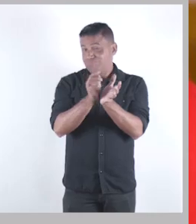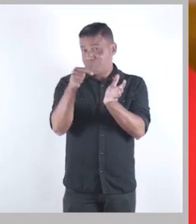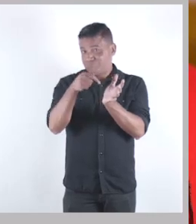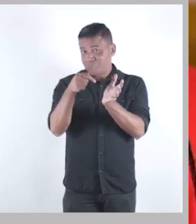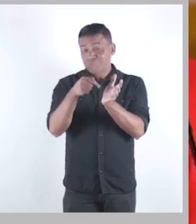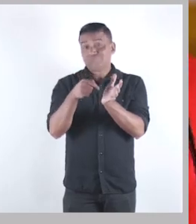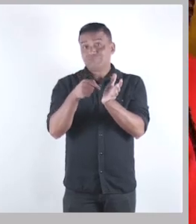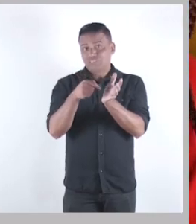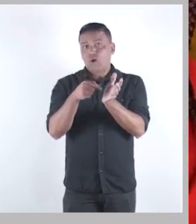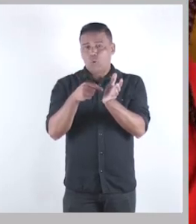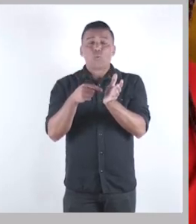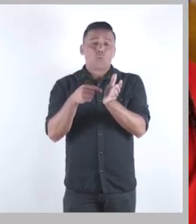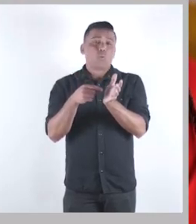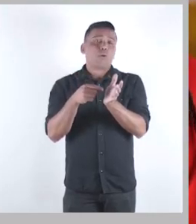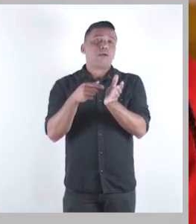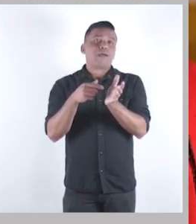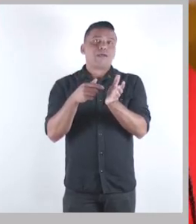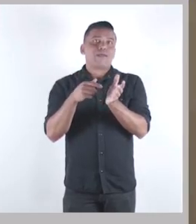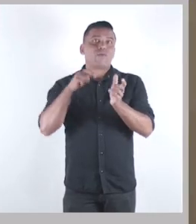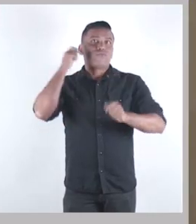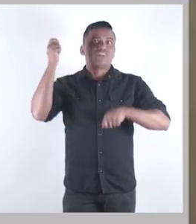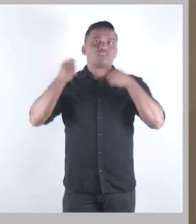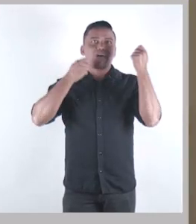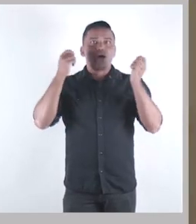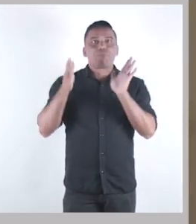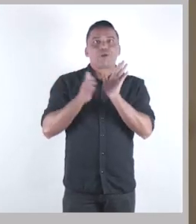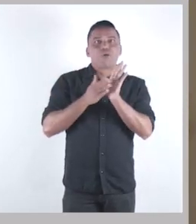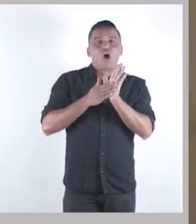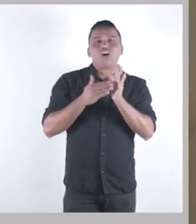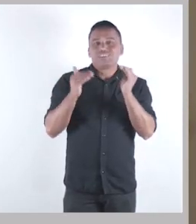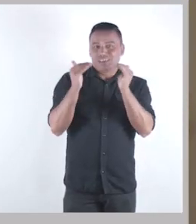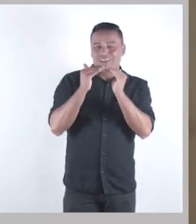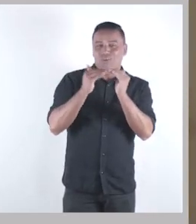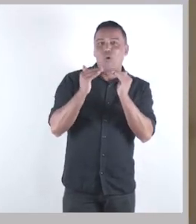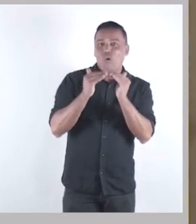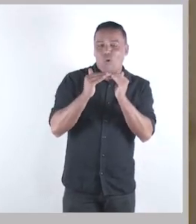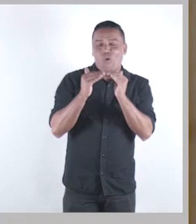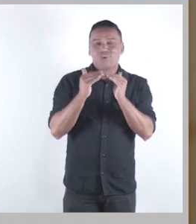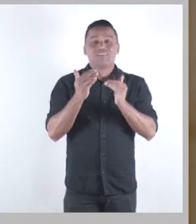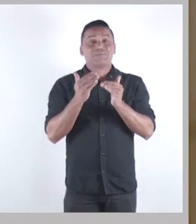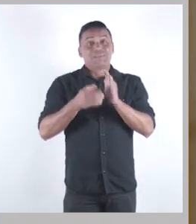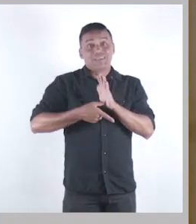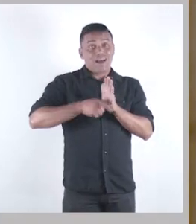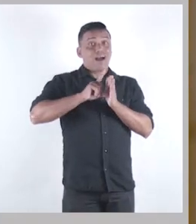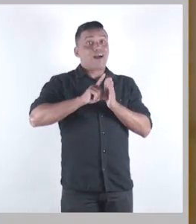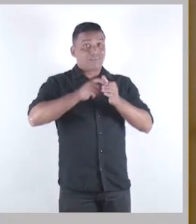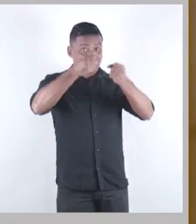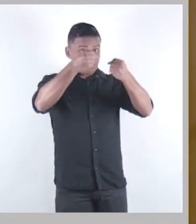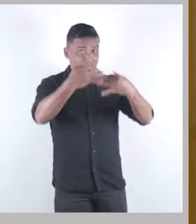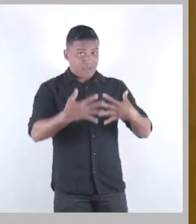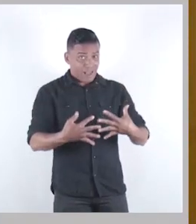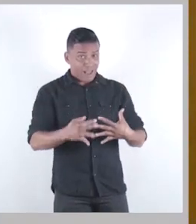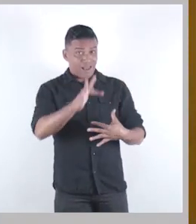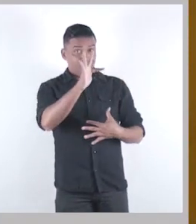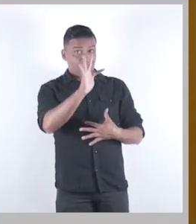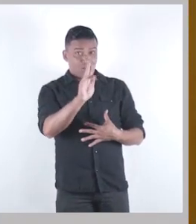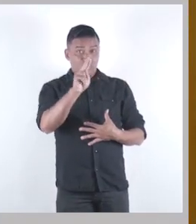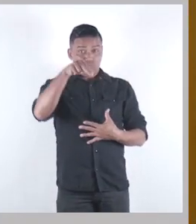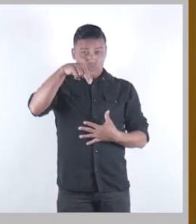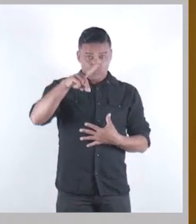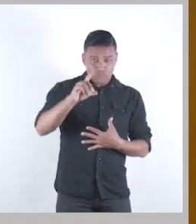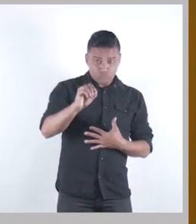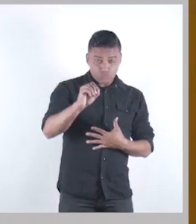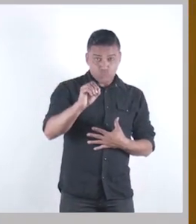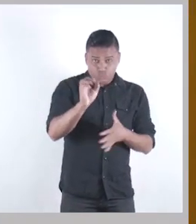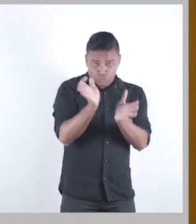com a proposta, né, do nosso festival. Mas eu queria que, antes que o senhor falasse dessa atuação,